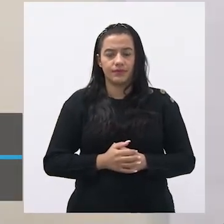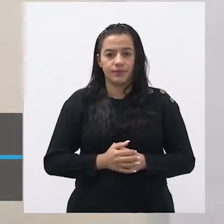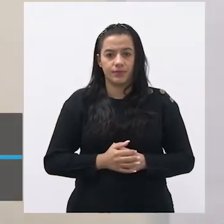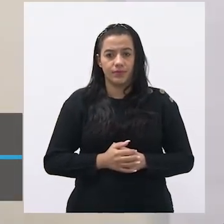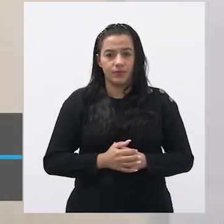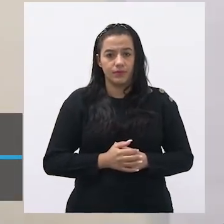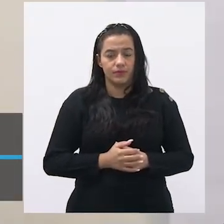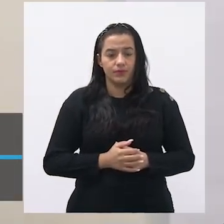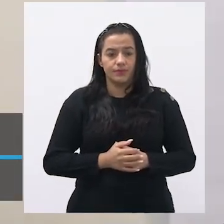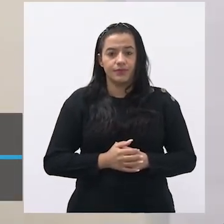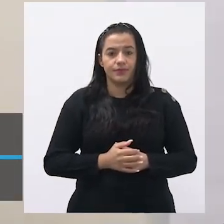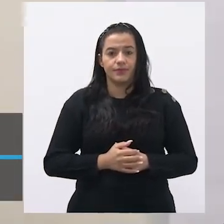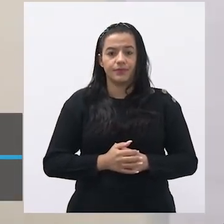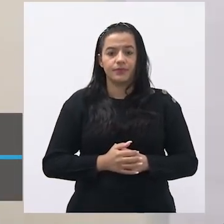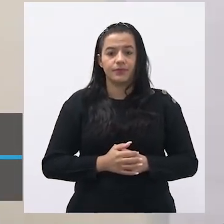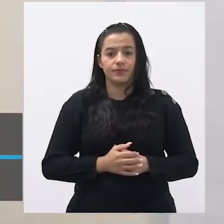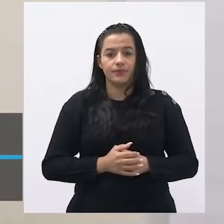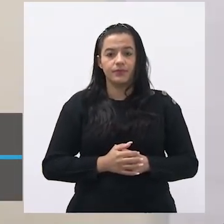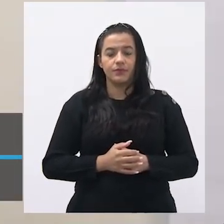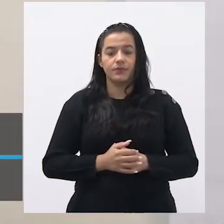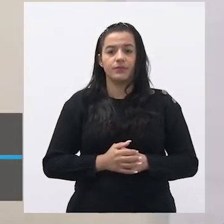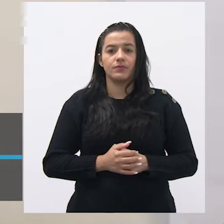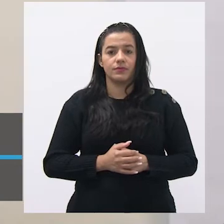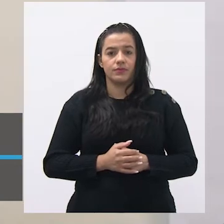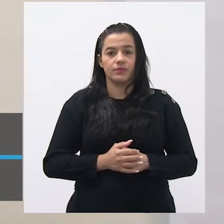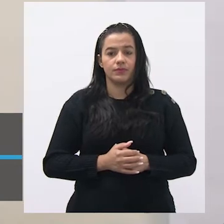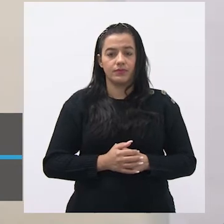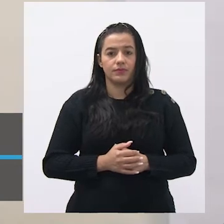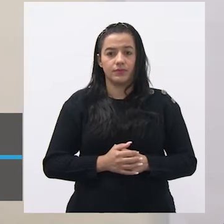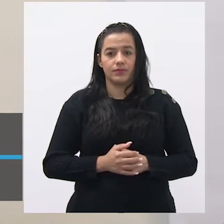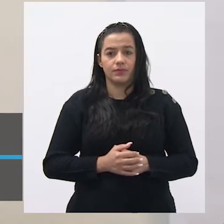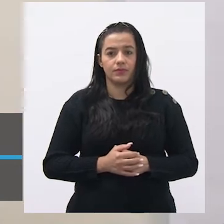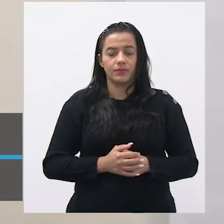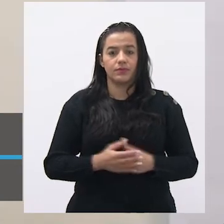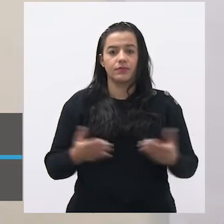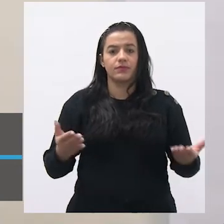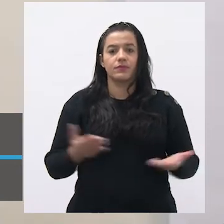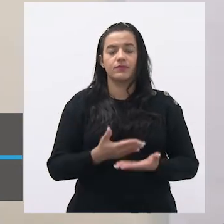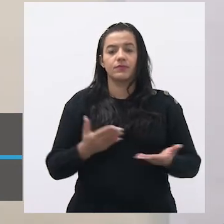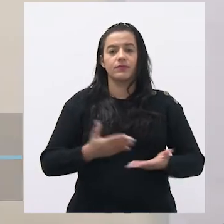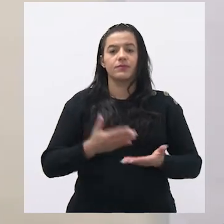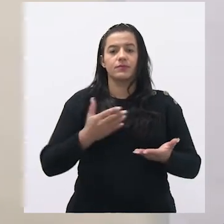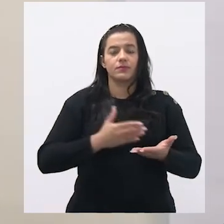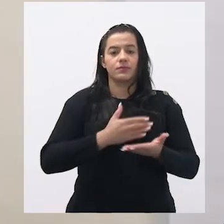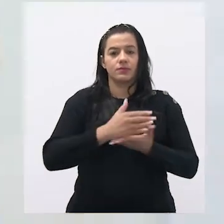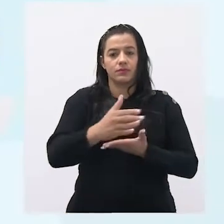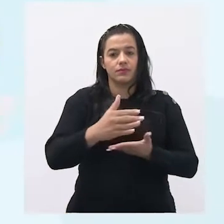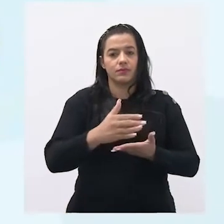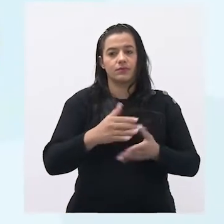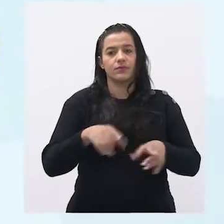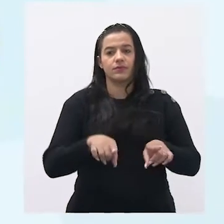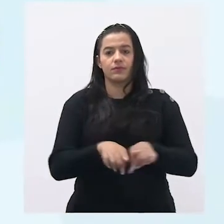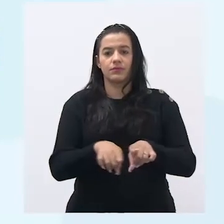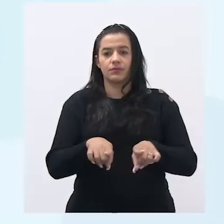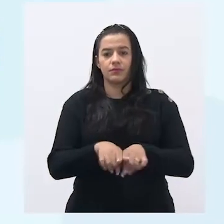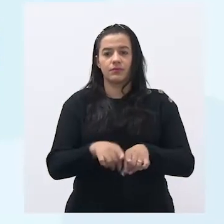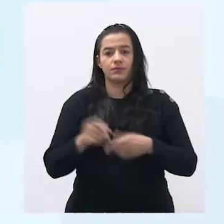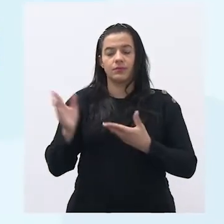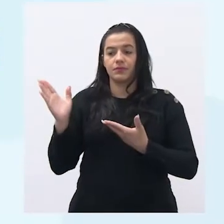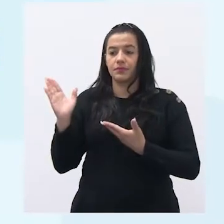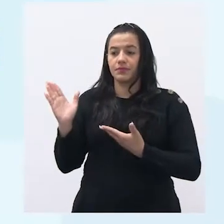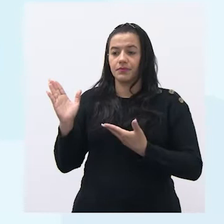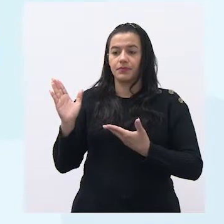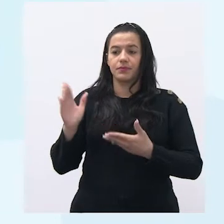Bom, vamos lá, vamos começar com a apresentação. Por favor, o slide.